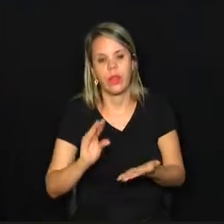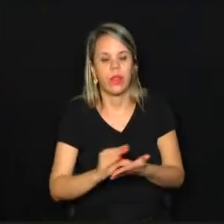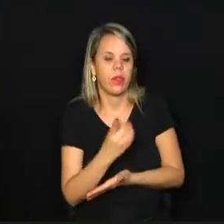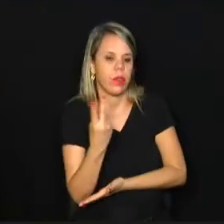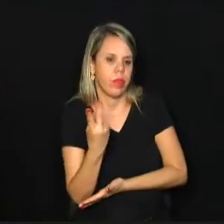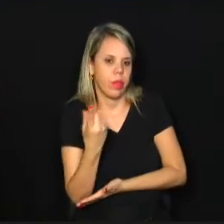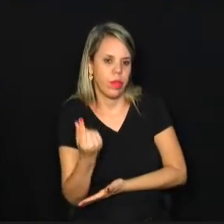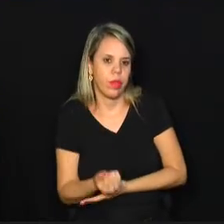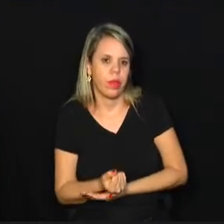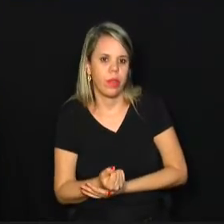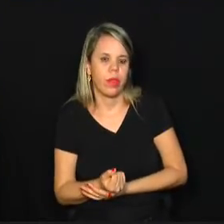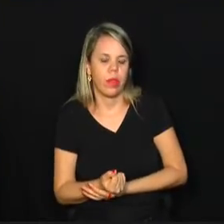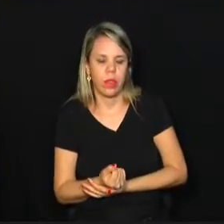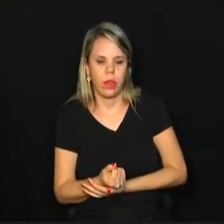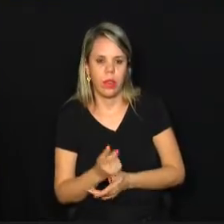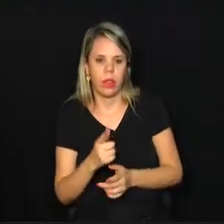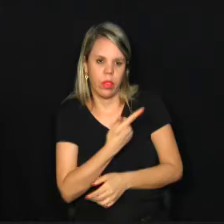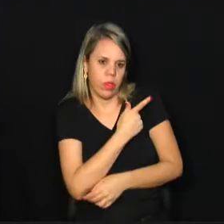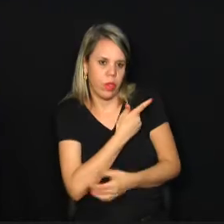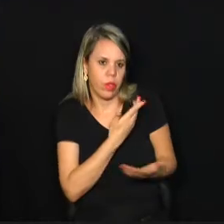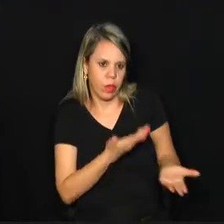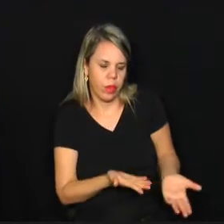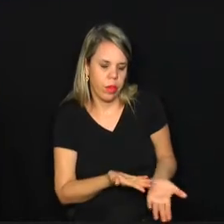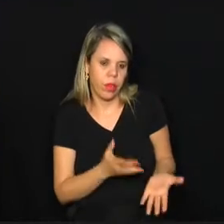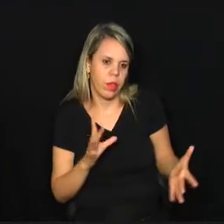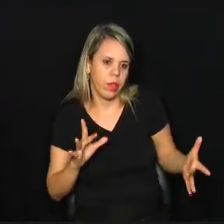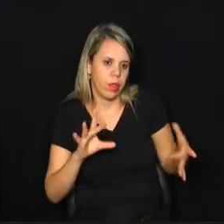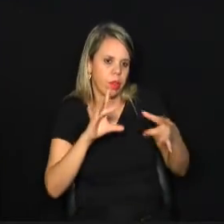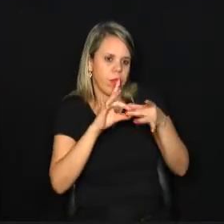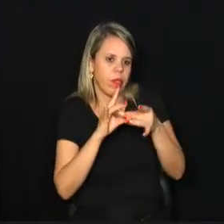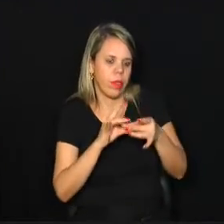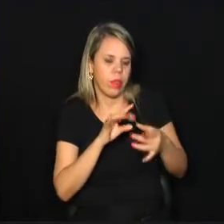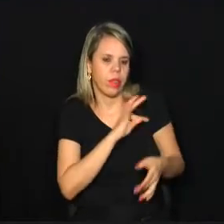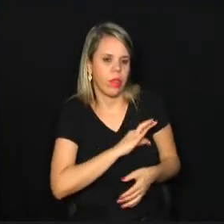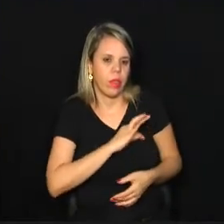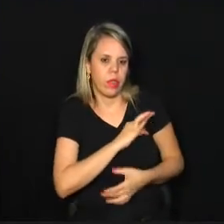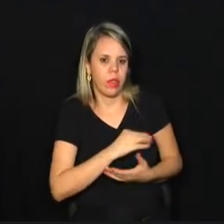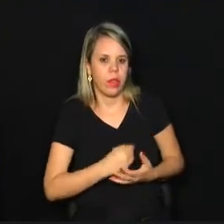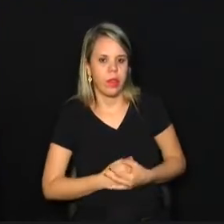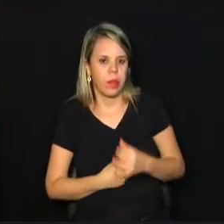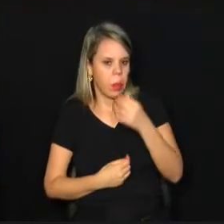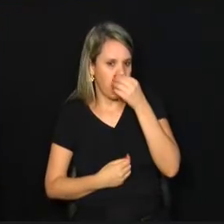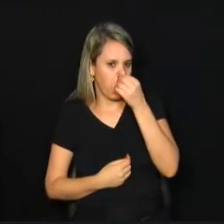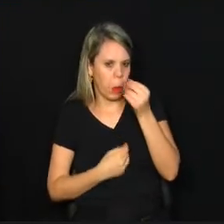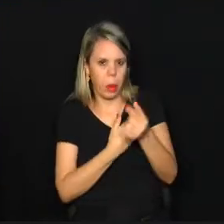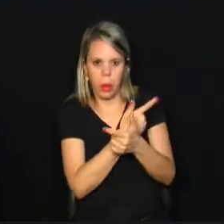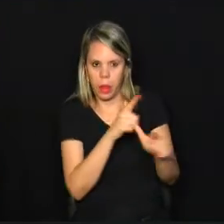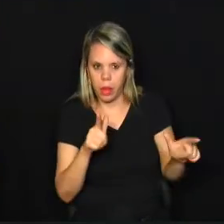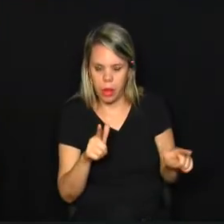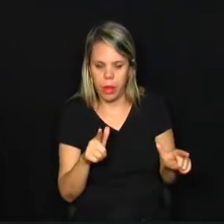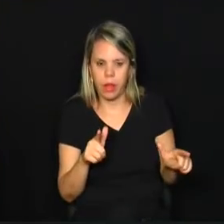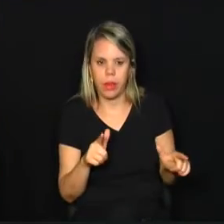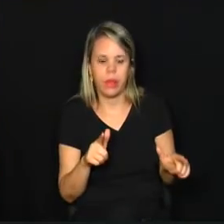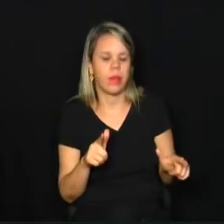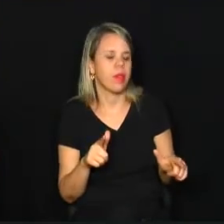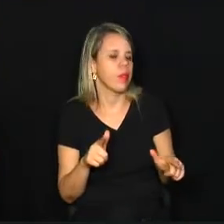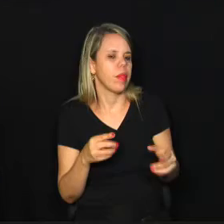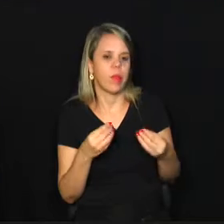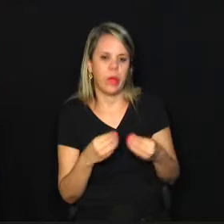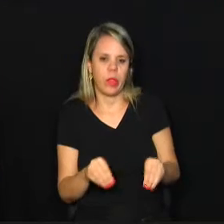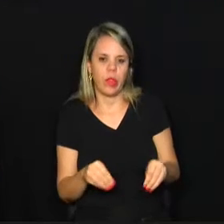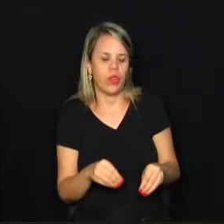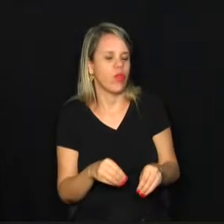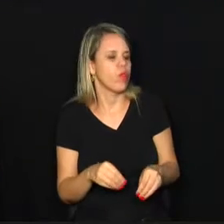valores. E esse tipo de gerência que é vinculada a uma atuação técnica, ela não tem que ter comprometimento